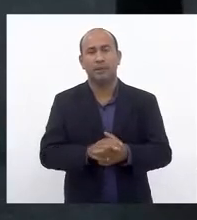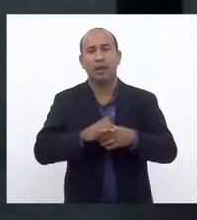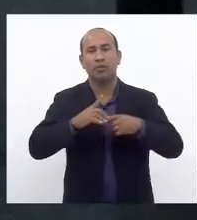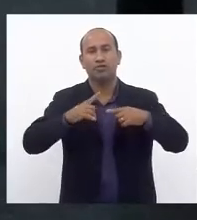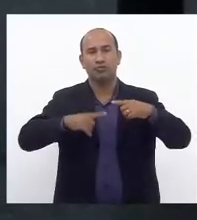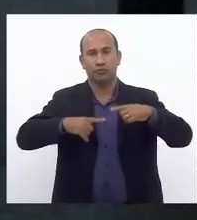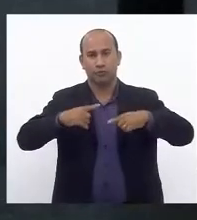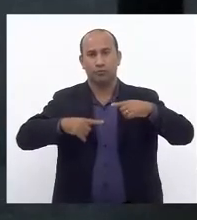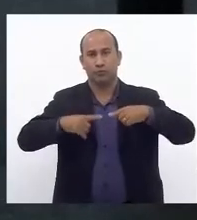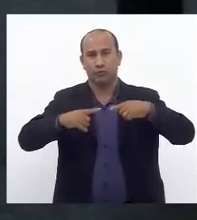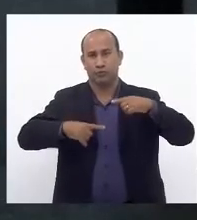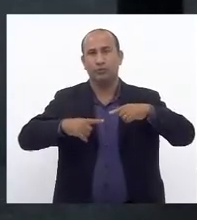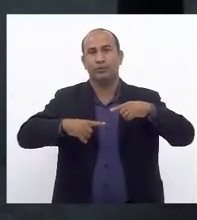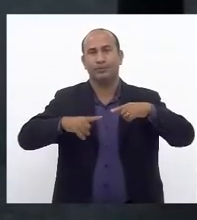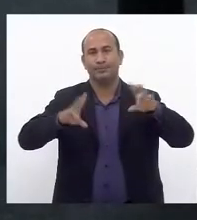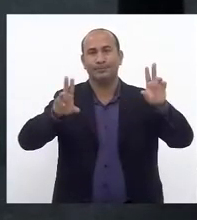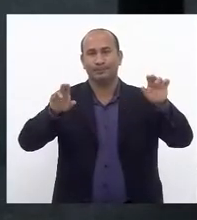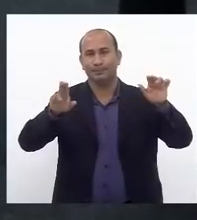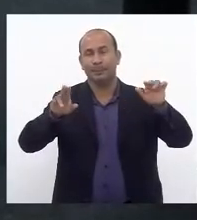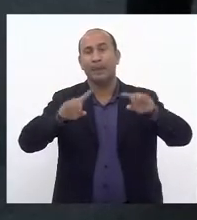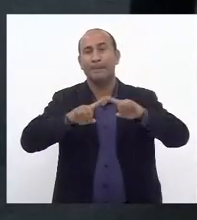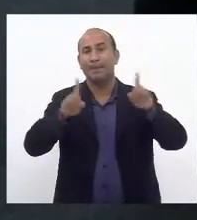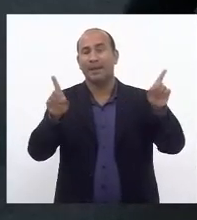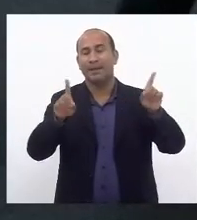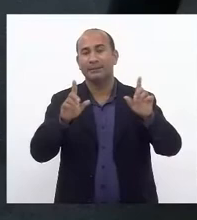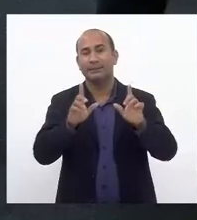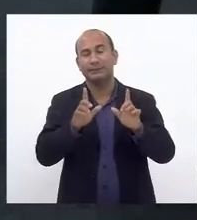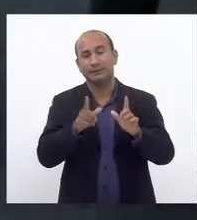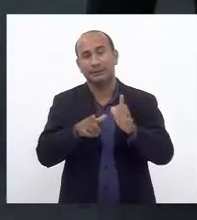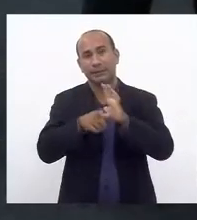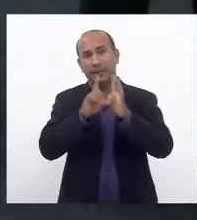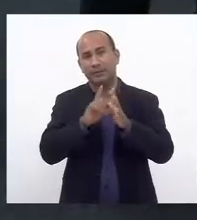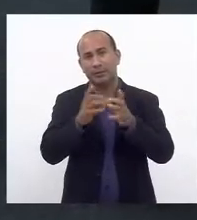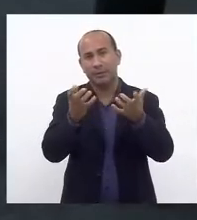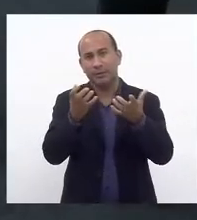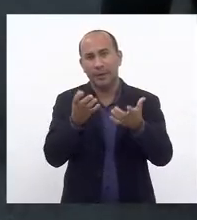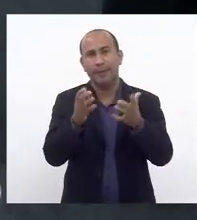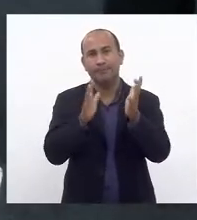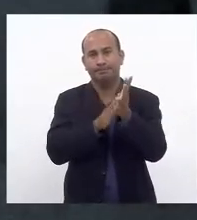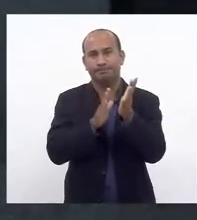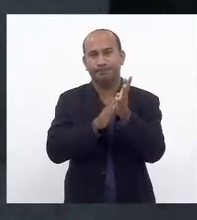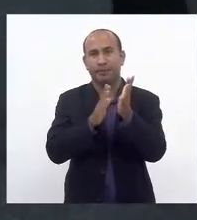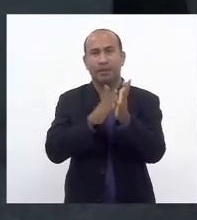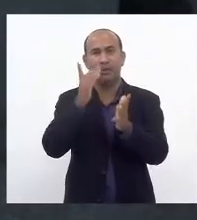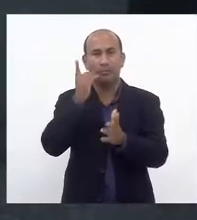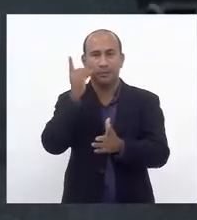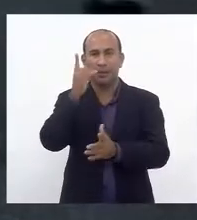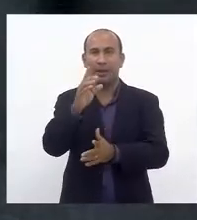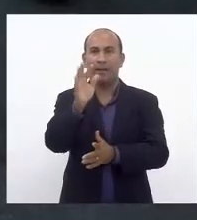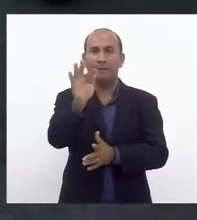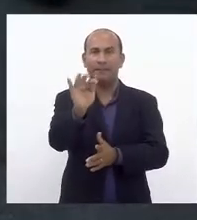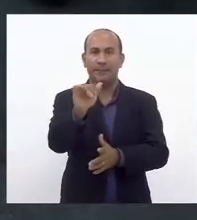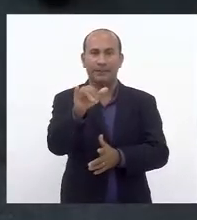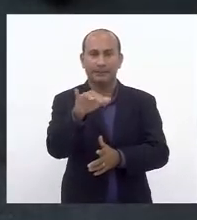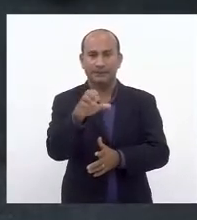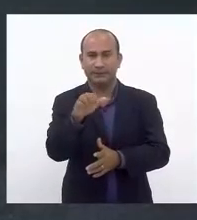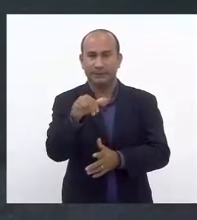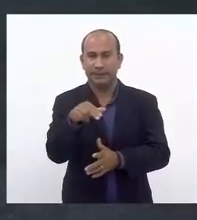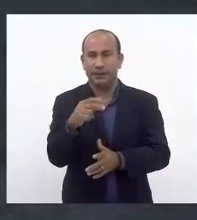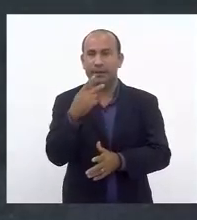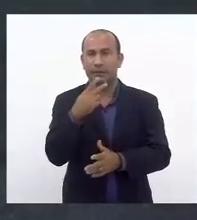discutir sobre ele, mas de antemão já quero parabenizar a deputada Franciane por ter me